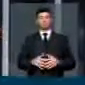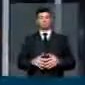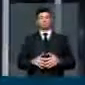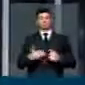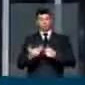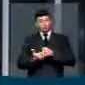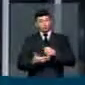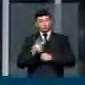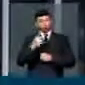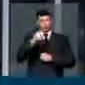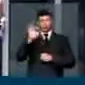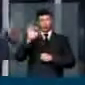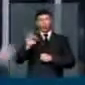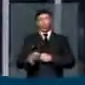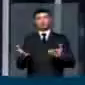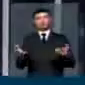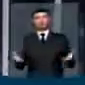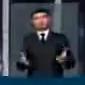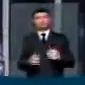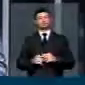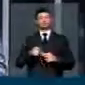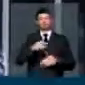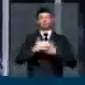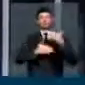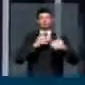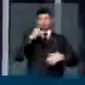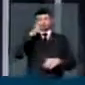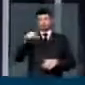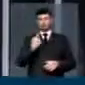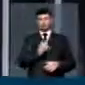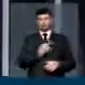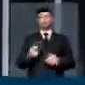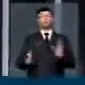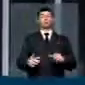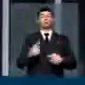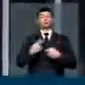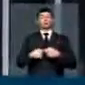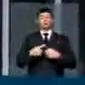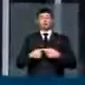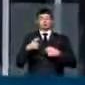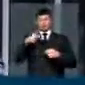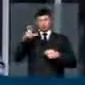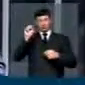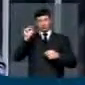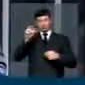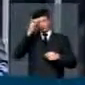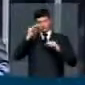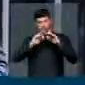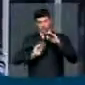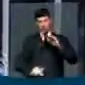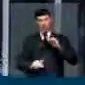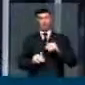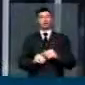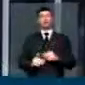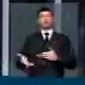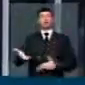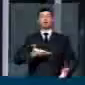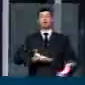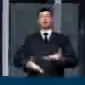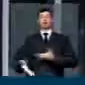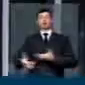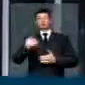mínimo 2%. Então, isso foi um grande avanço para nós. Os municípios abaixo de 50 mil habitantes, a contrapartida